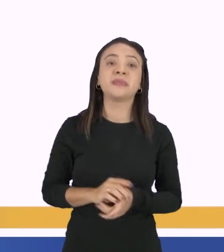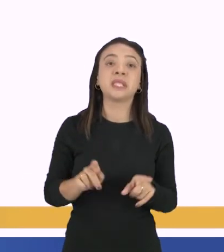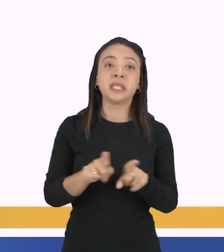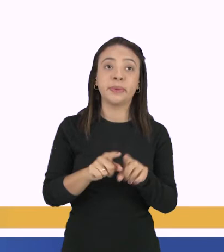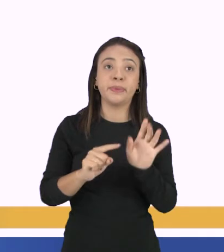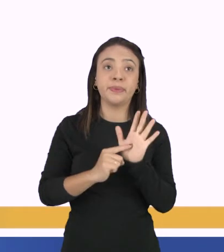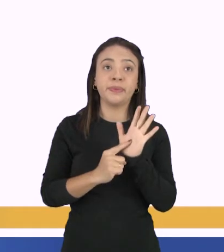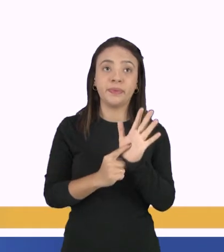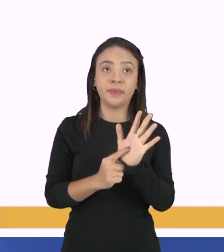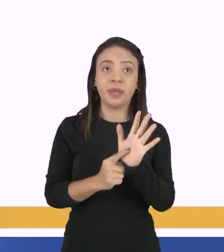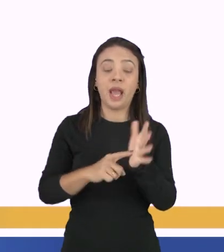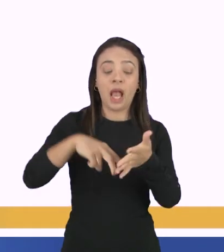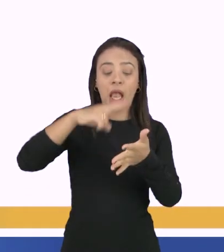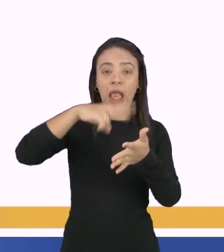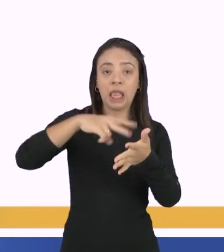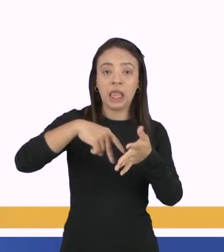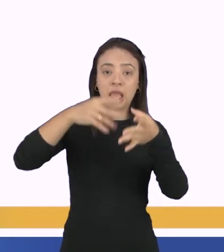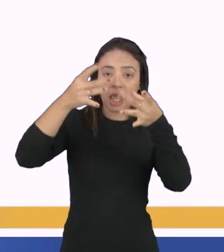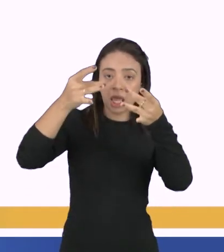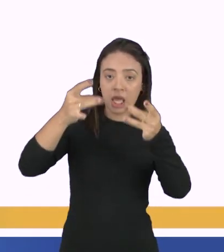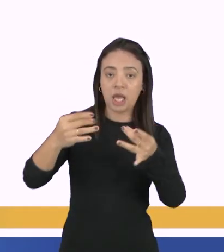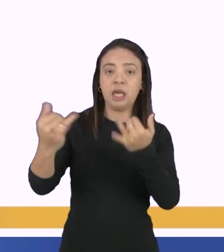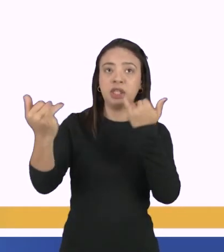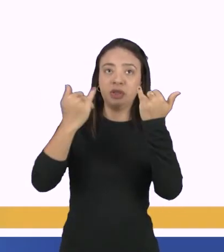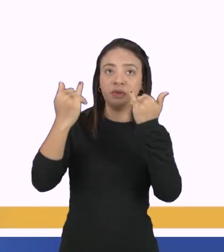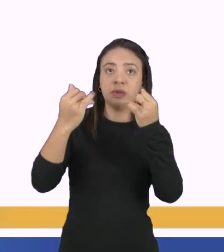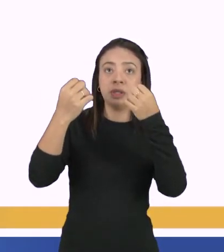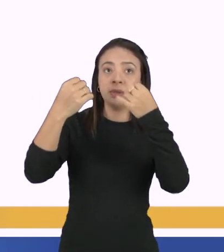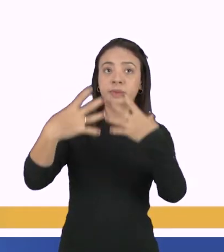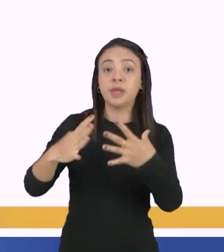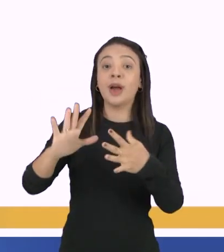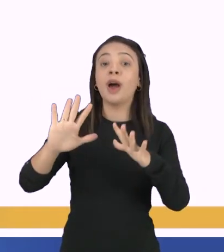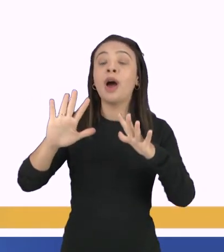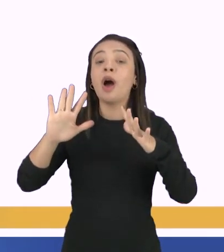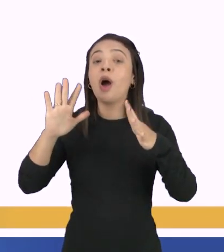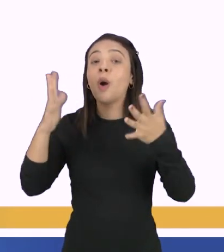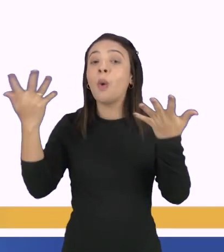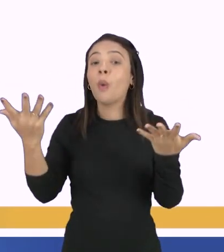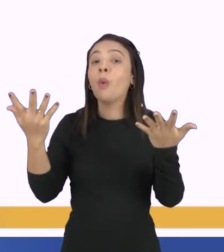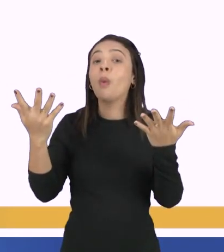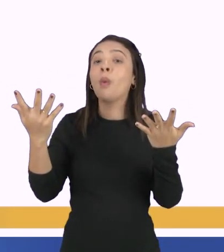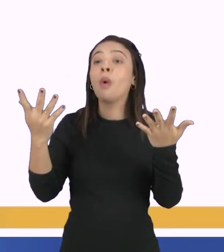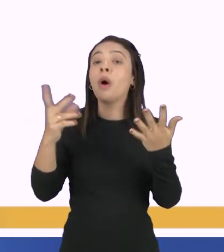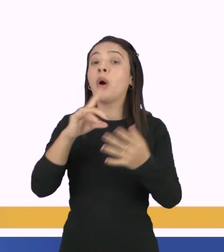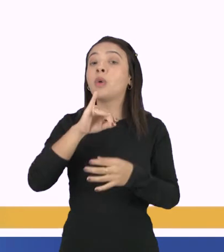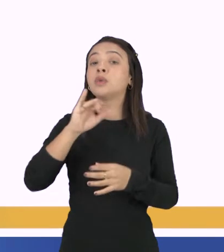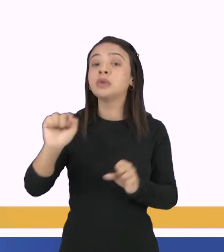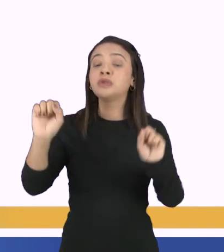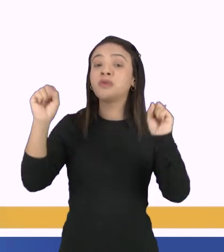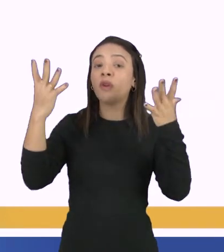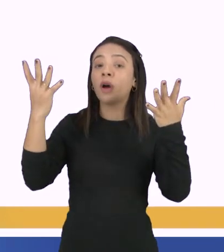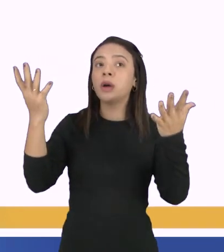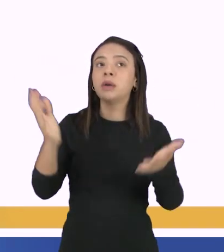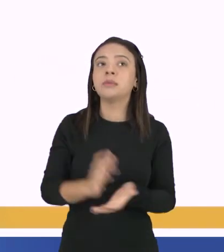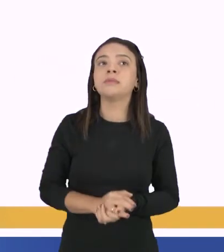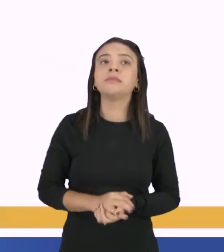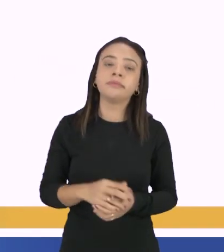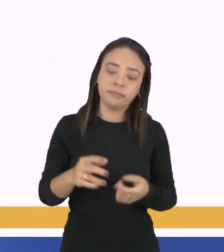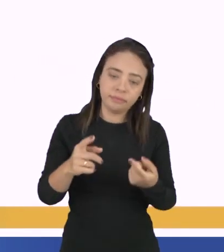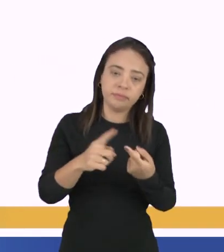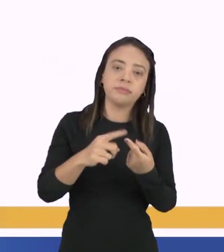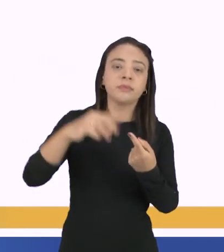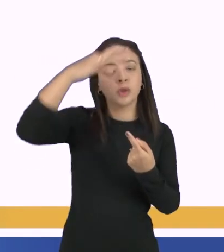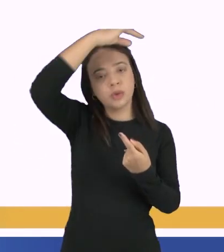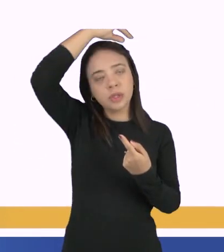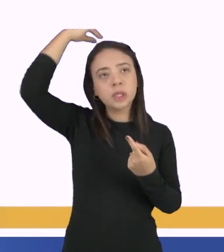último, leia a descrição e diga qual data comemorativa ela se refere. Novamente, vamos falar sobre St. Patrick's Day,